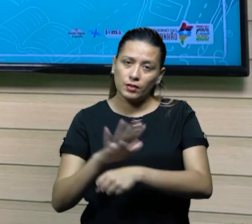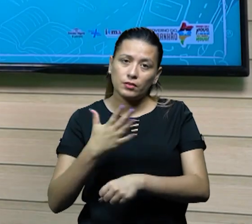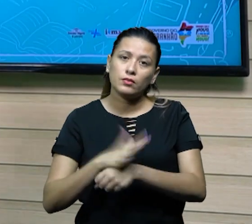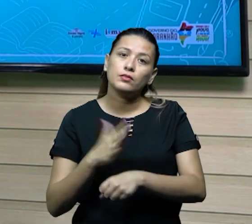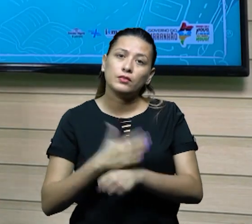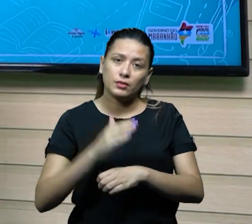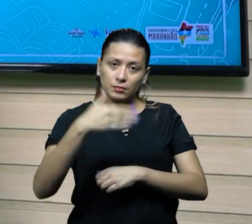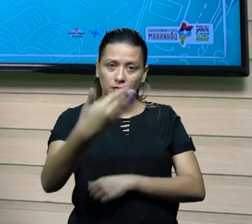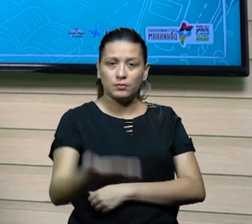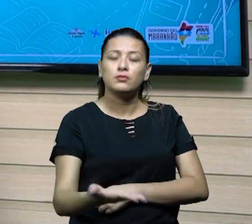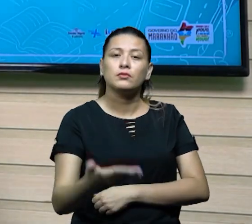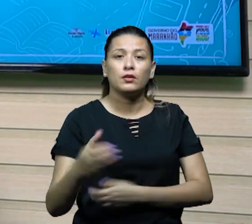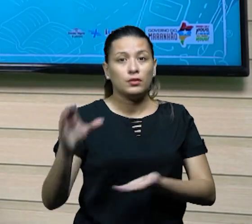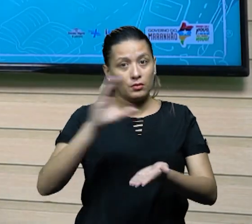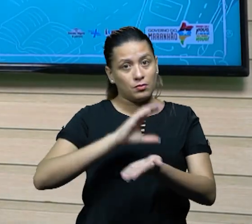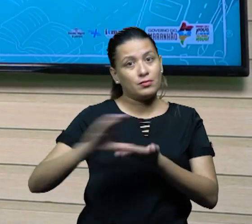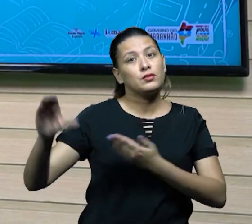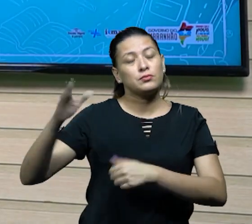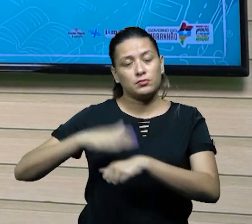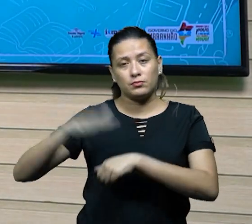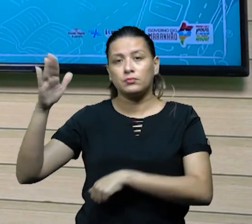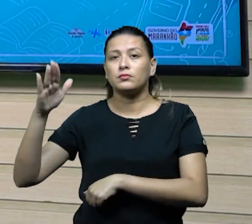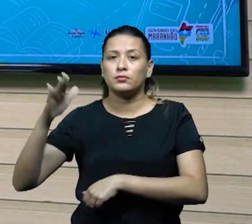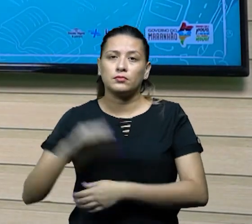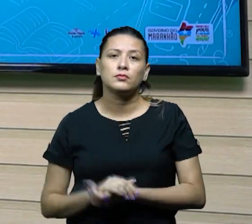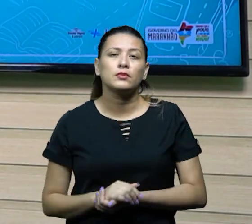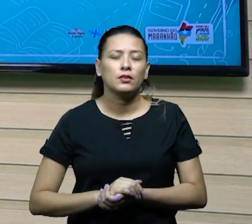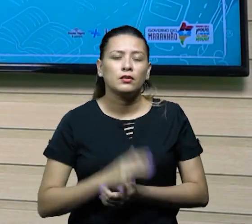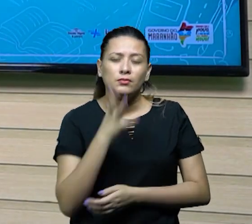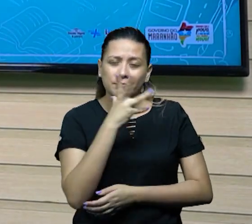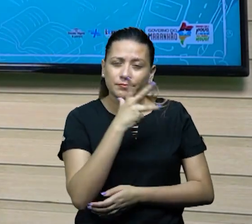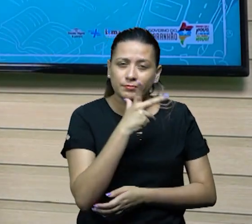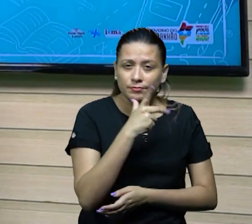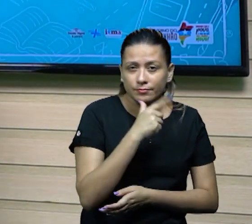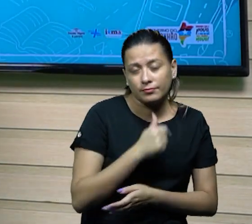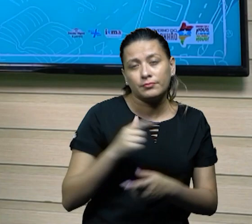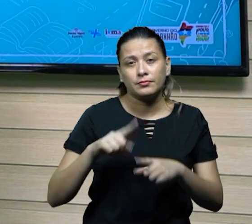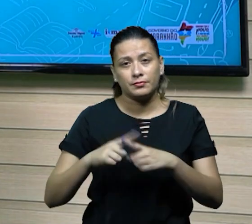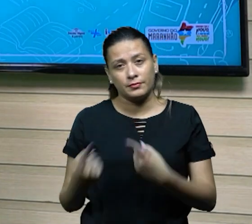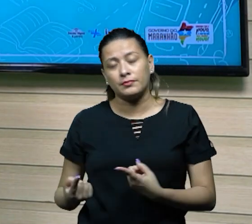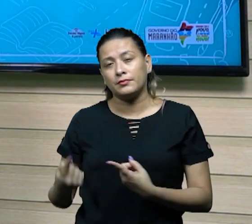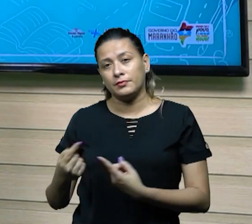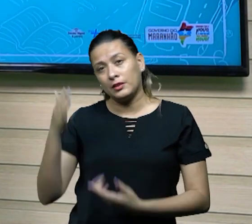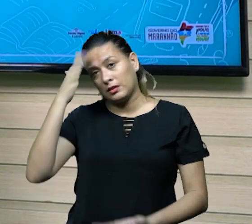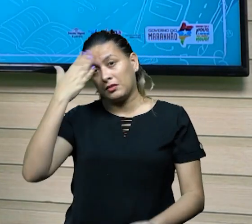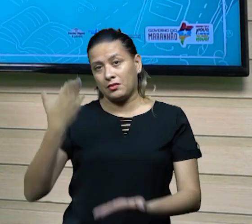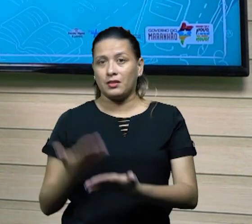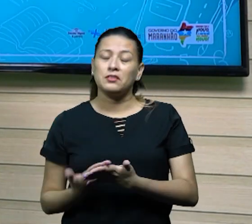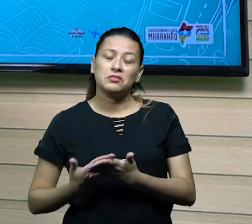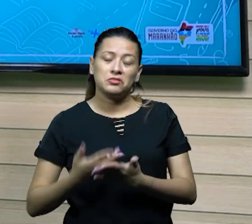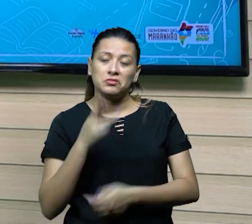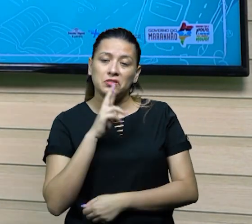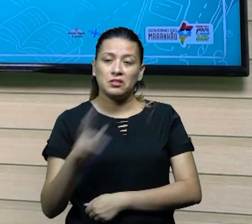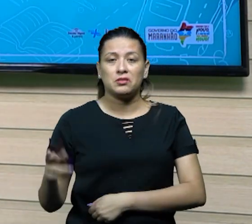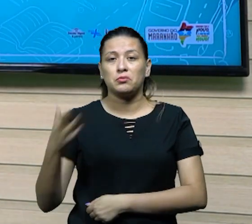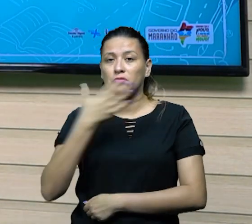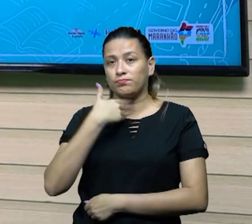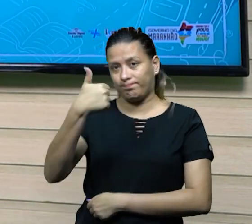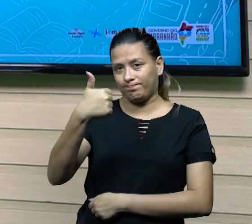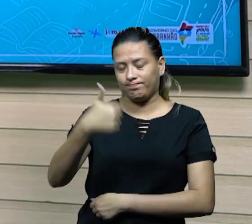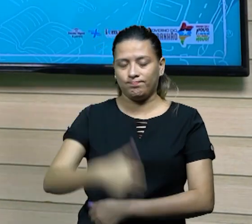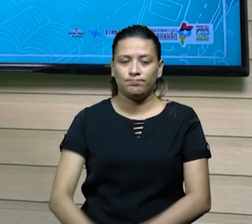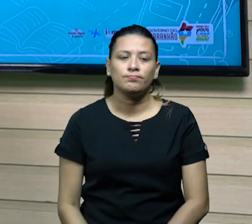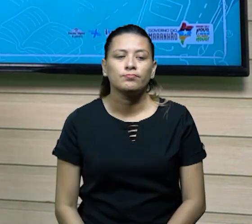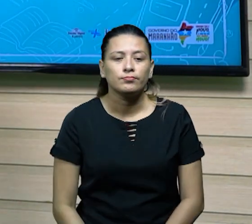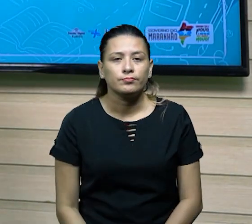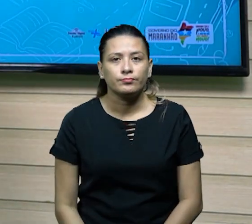curso técnico, e aí é um treinamento externo. Aí o investimento normalmente é um pouco mais alto, o processo é um pouco mais